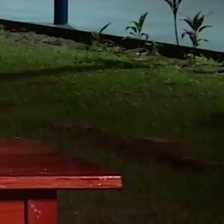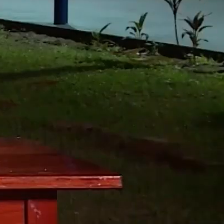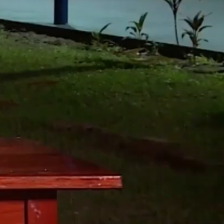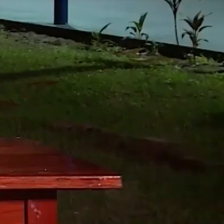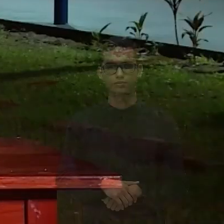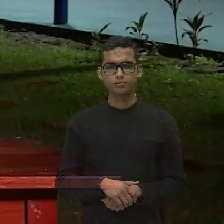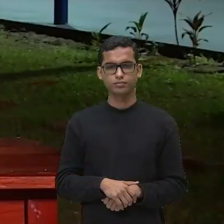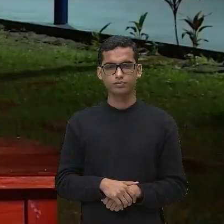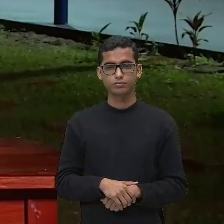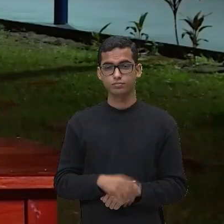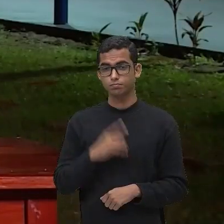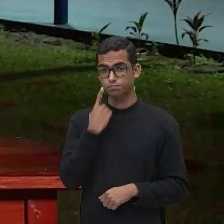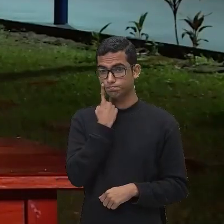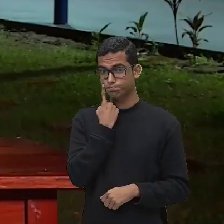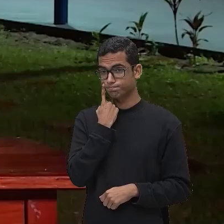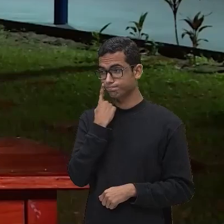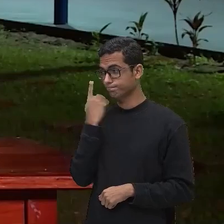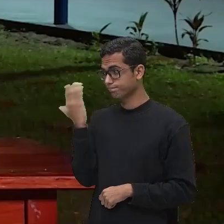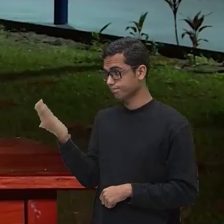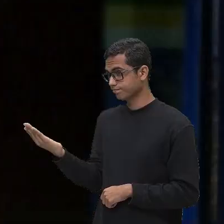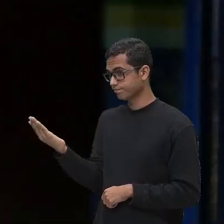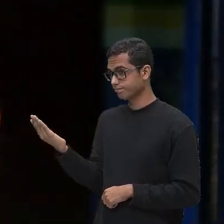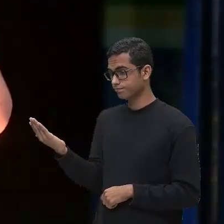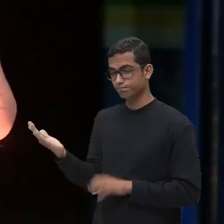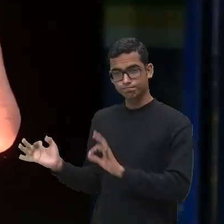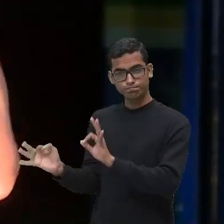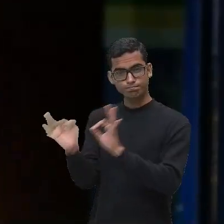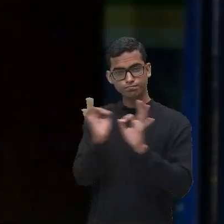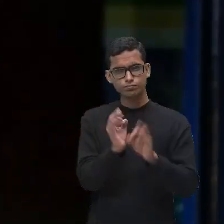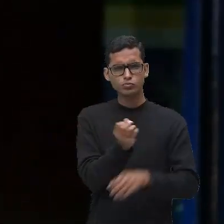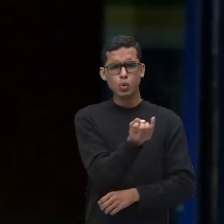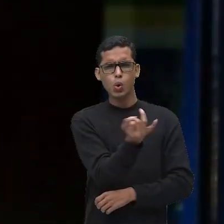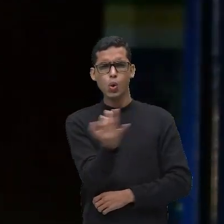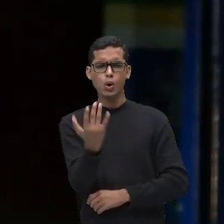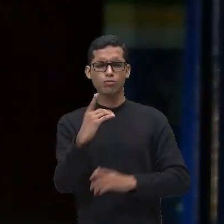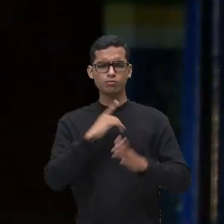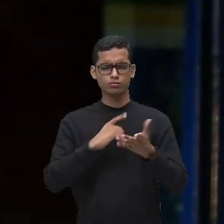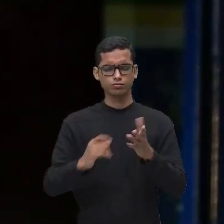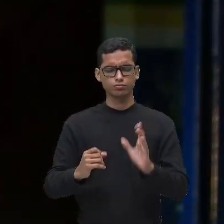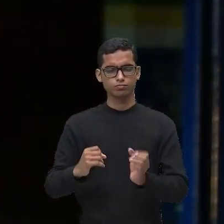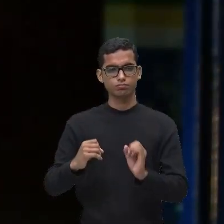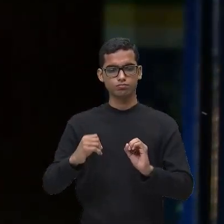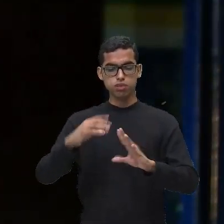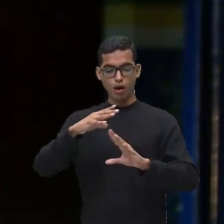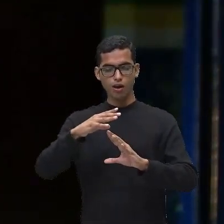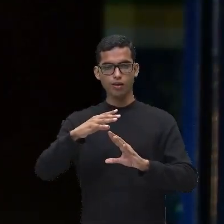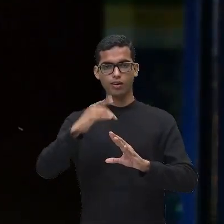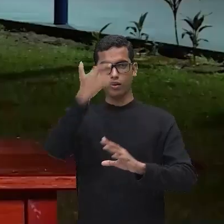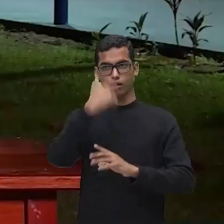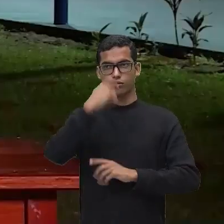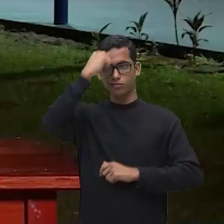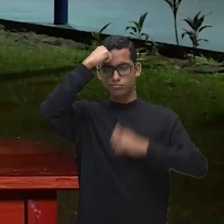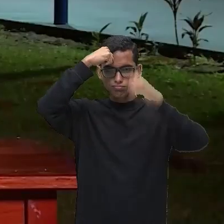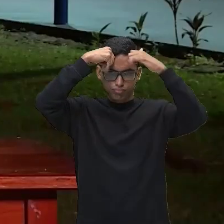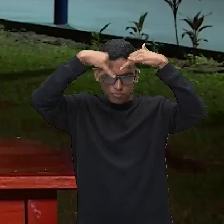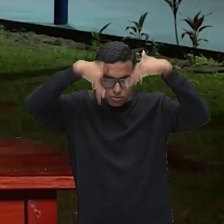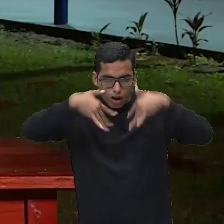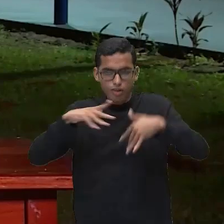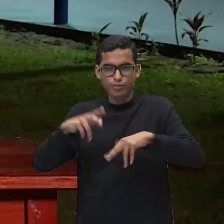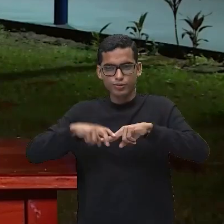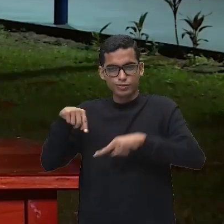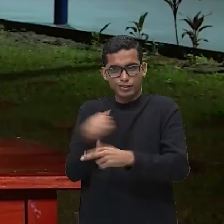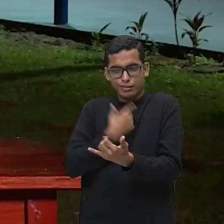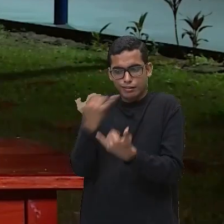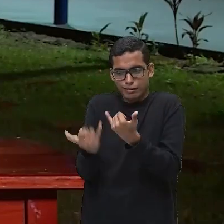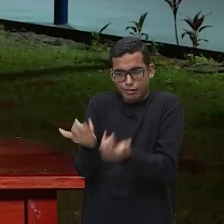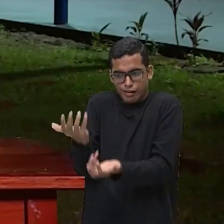Então, como vocês podem ver, a quantidade de luz diminuiu. Eu estou até suado aqui, que a gente estava brincando com fogo. Mas, ó,